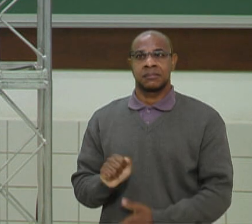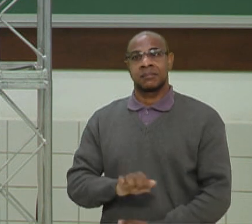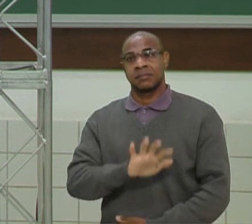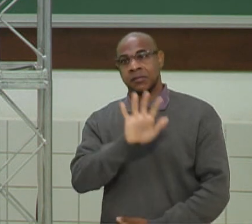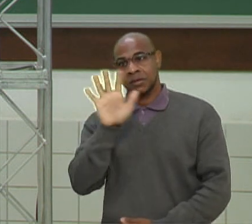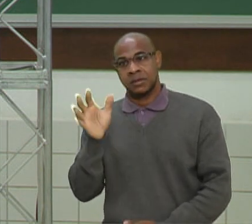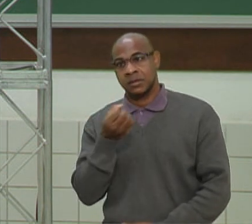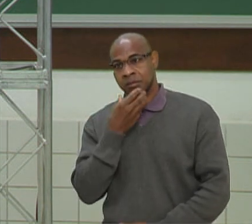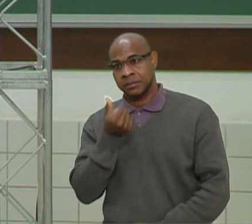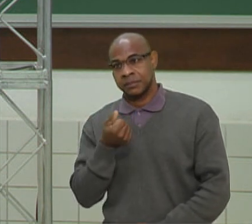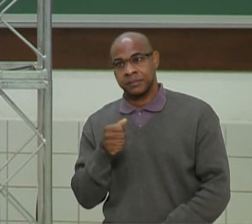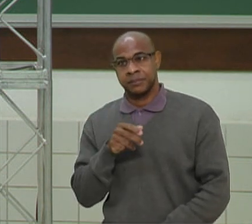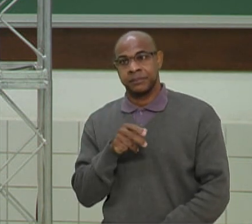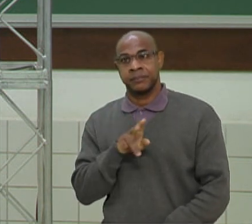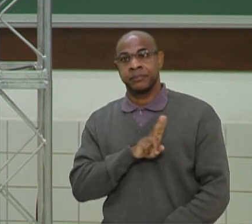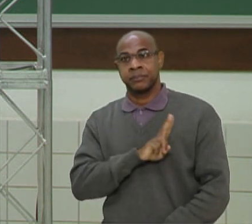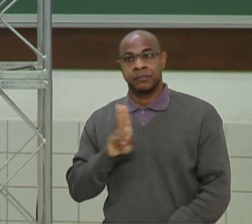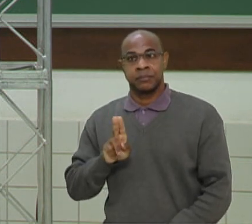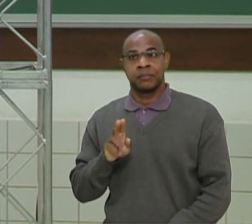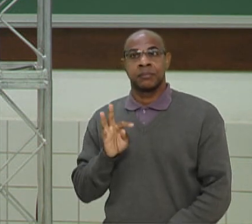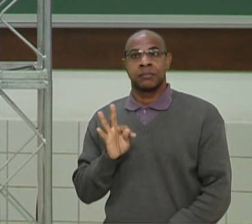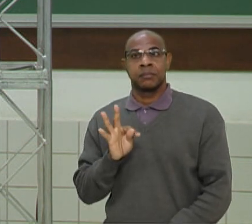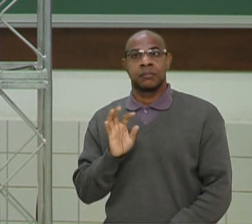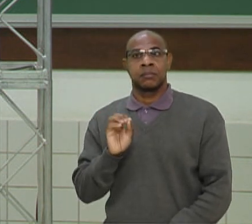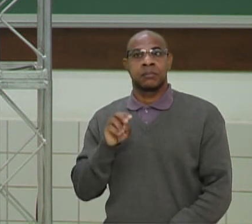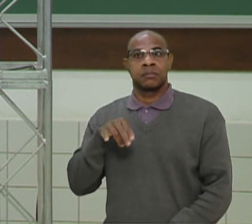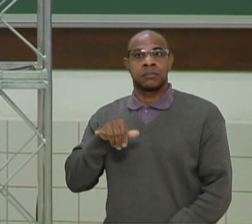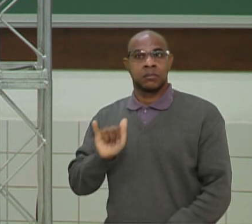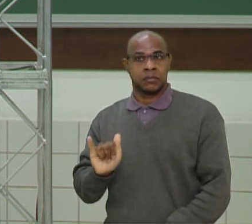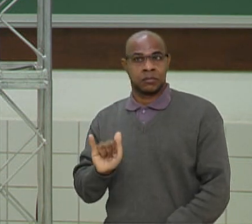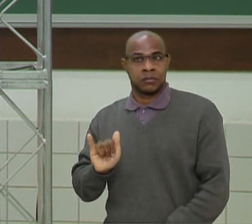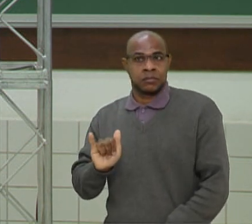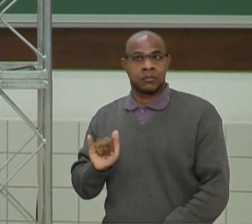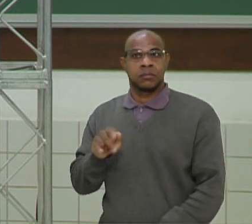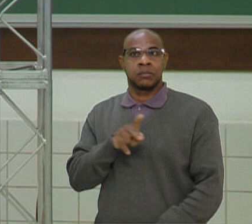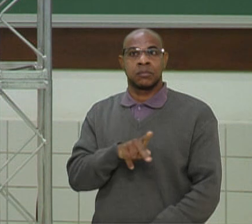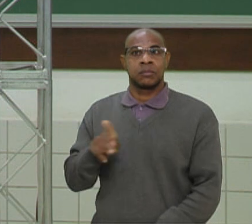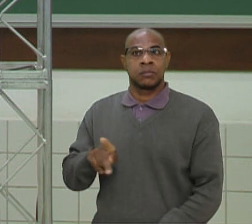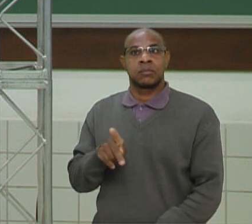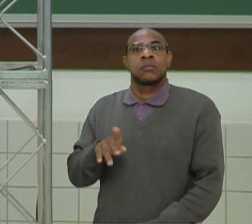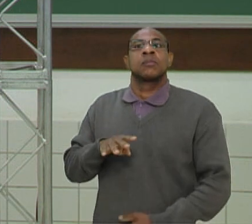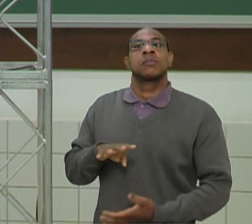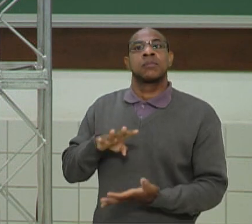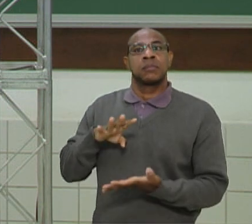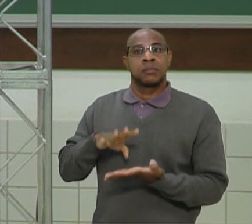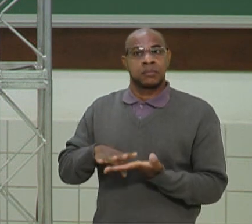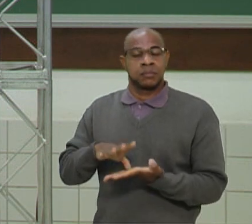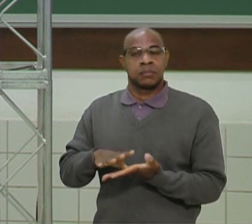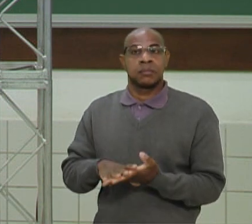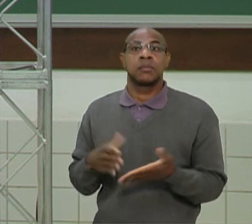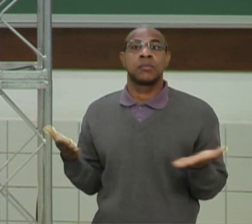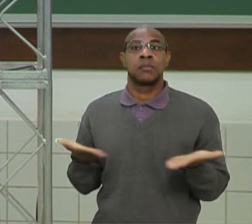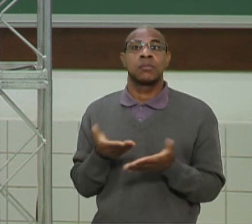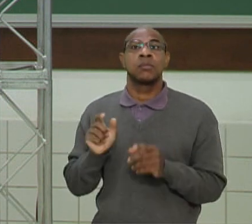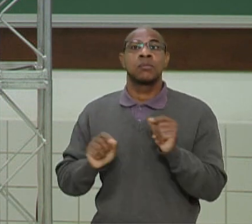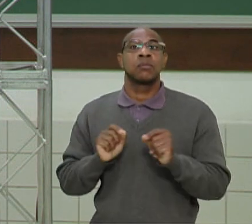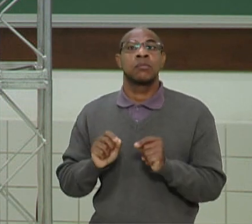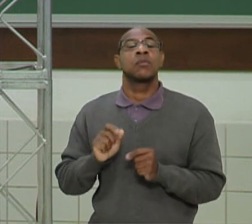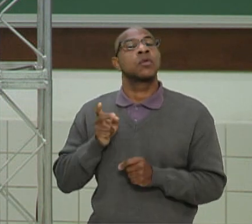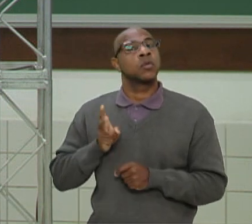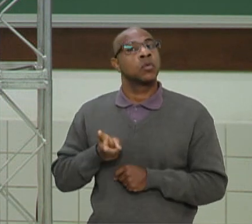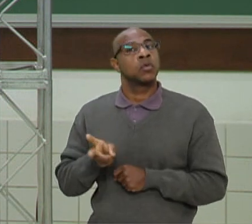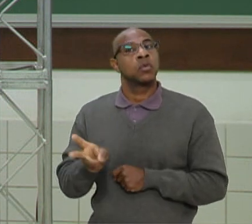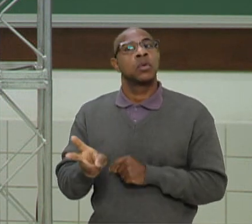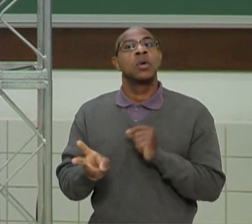Olá, galera, tudo bom? Meu nome é professor Tony, trabalho no Colégio Estadual aqui, no Pará, aqui em Curitiba e hoje a gente vai continuar o